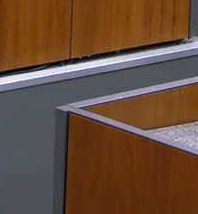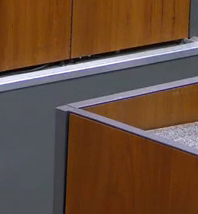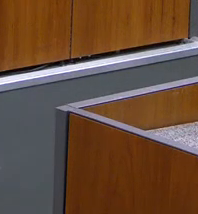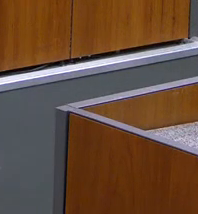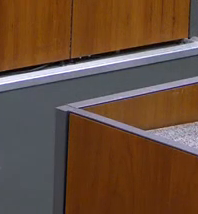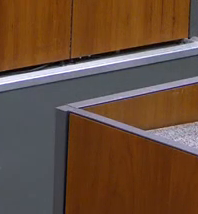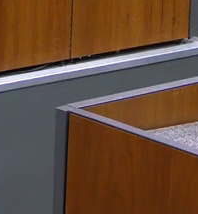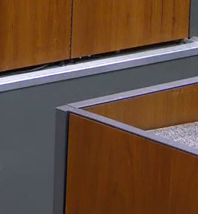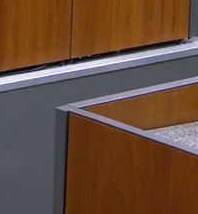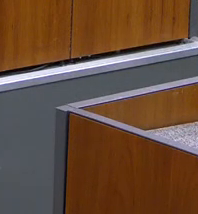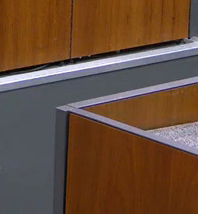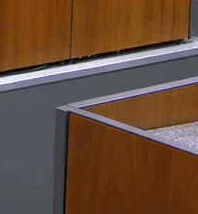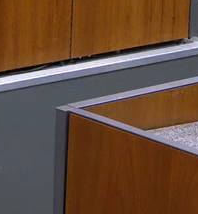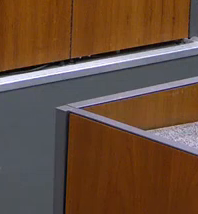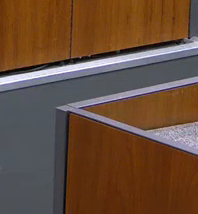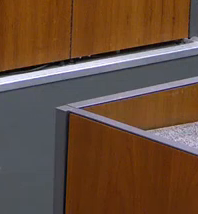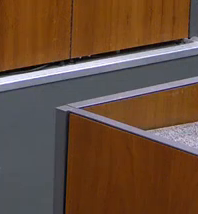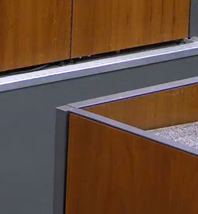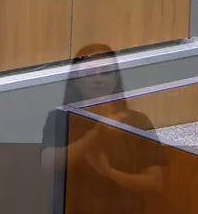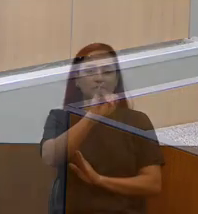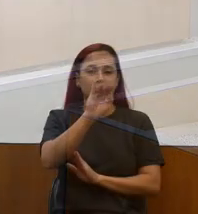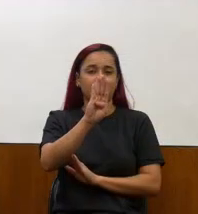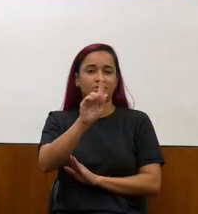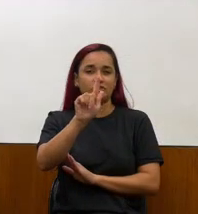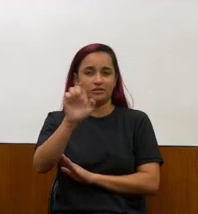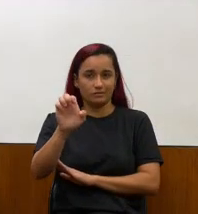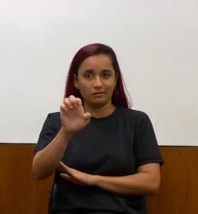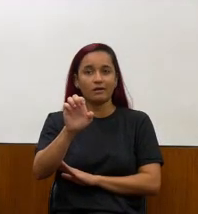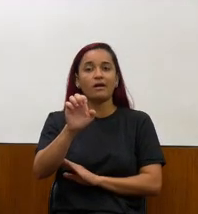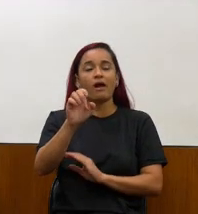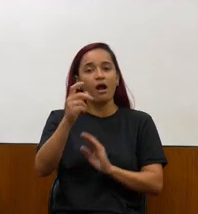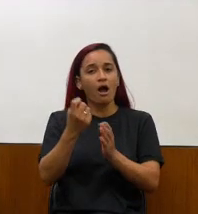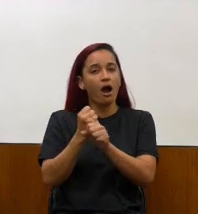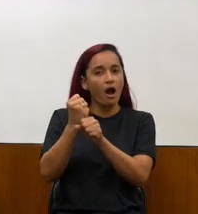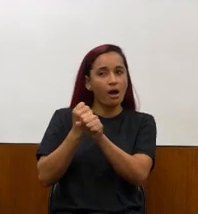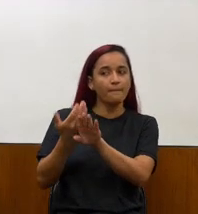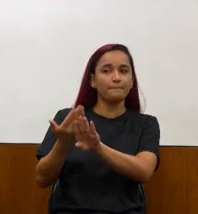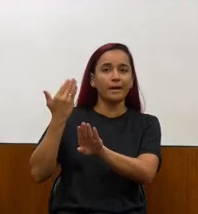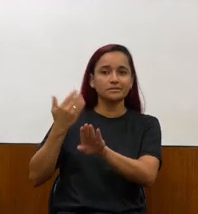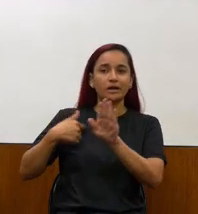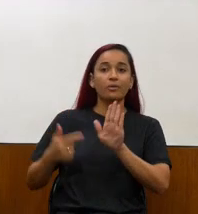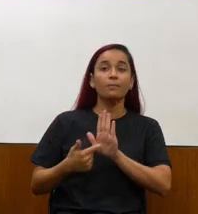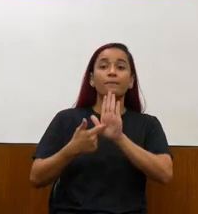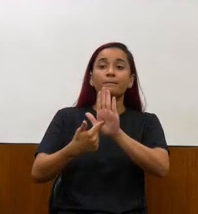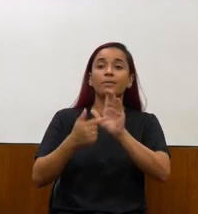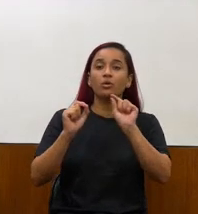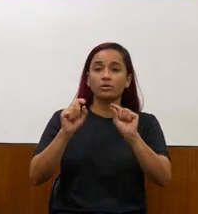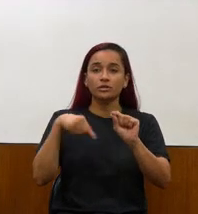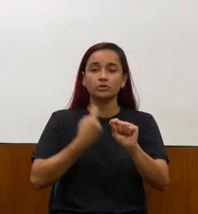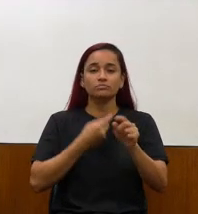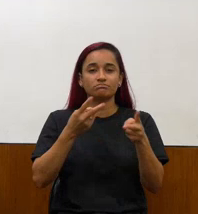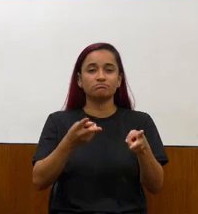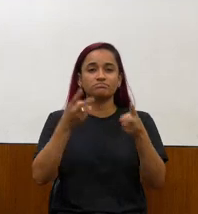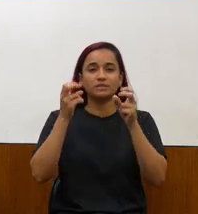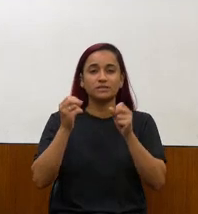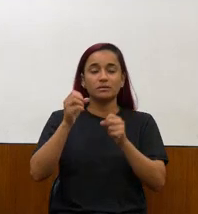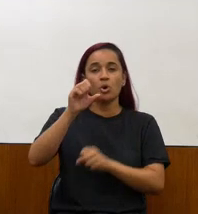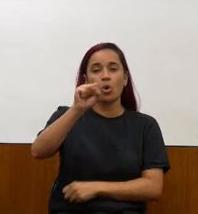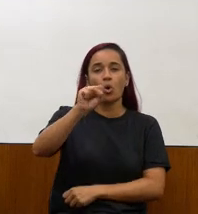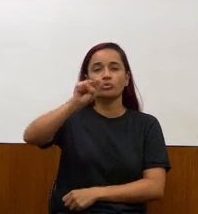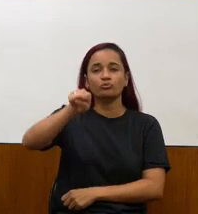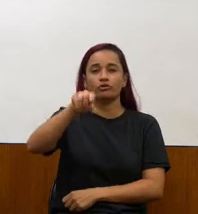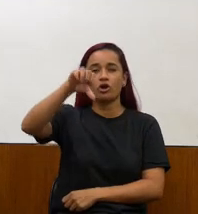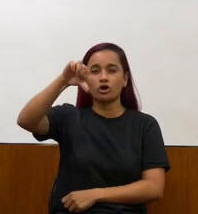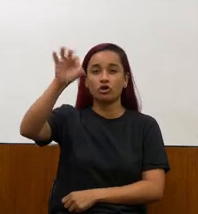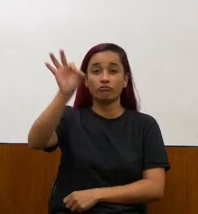dado que a gente traz do IBGE, que saiu esse ano e ano passado, e a gente vê que 8,9% da população